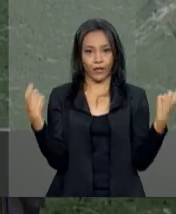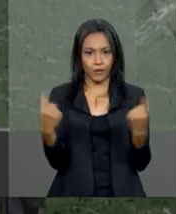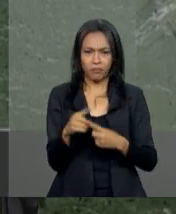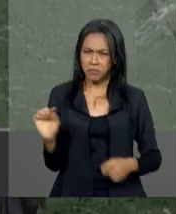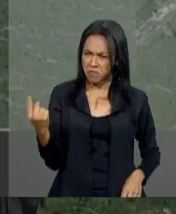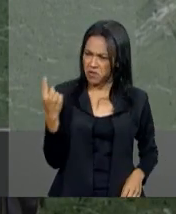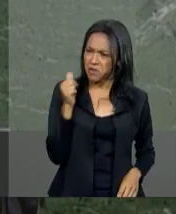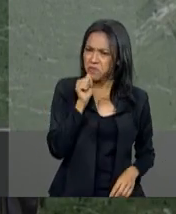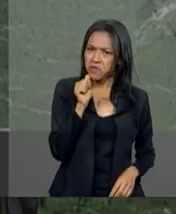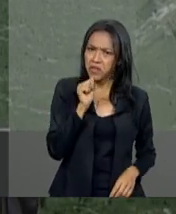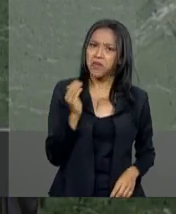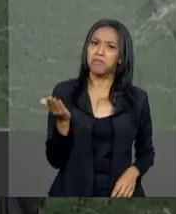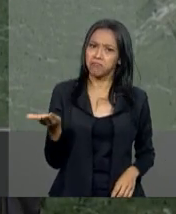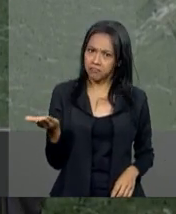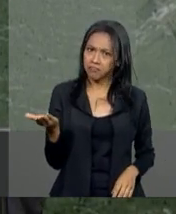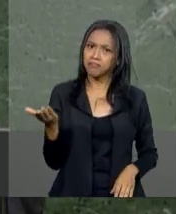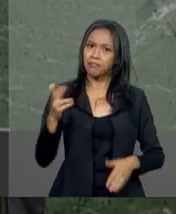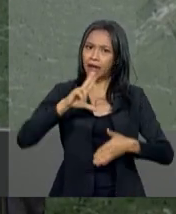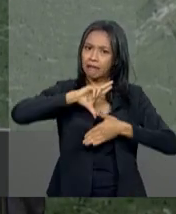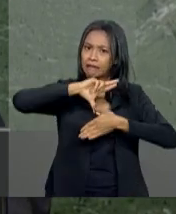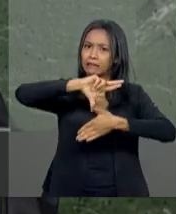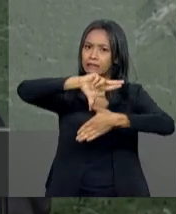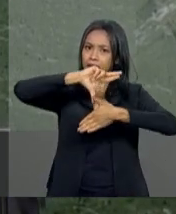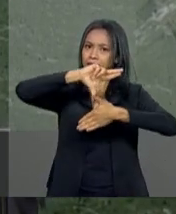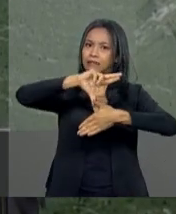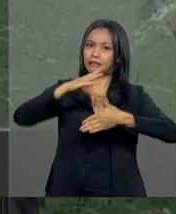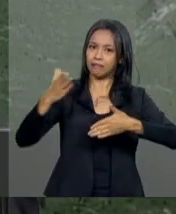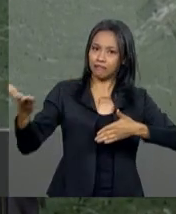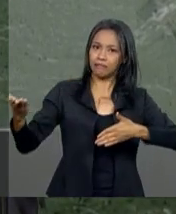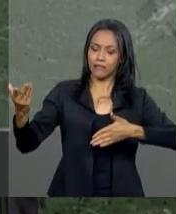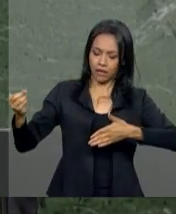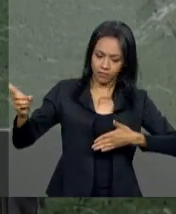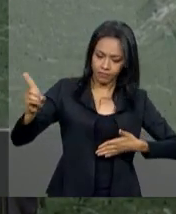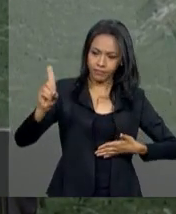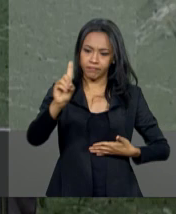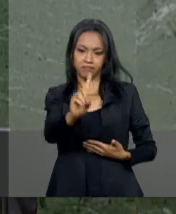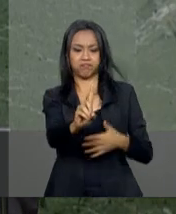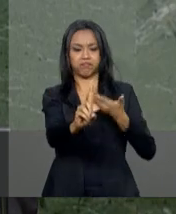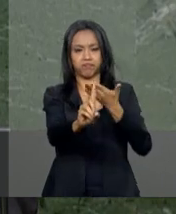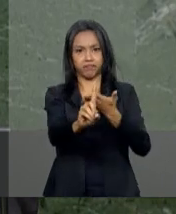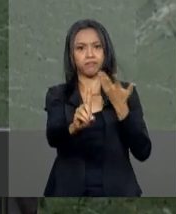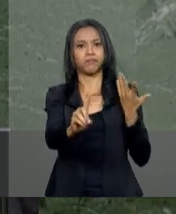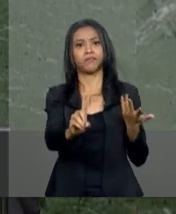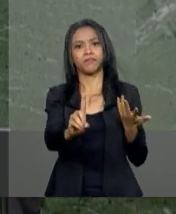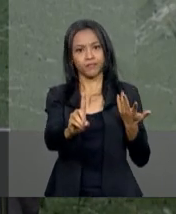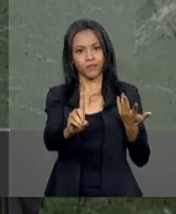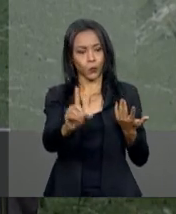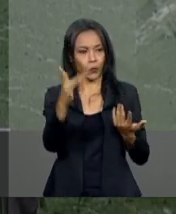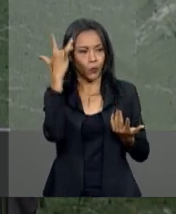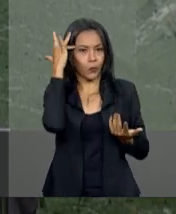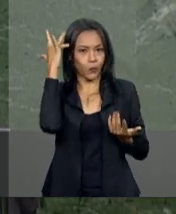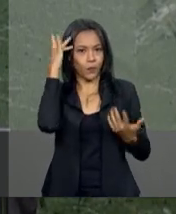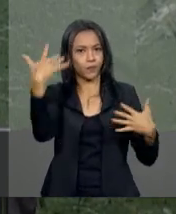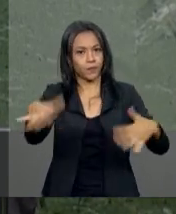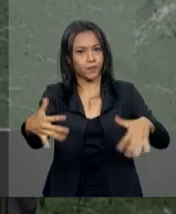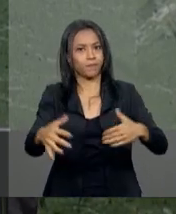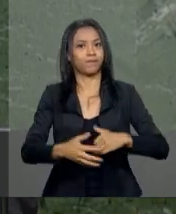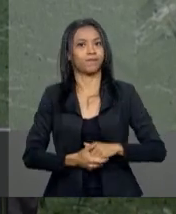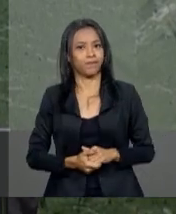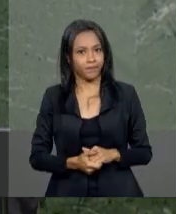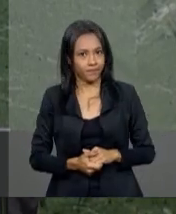mulher latino-americana a desempenhar essa altíssima função